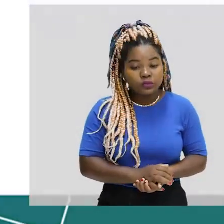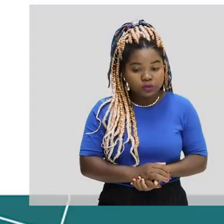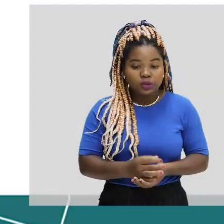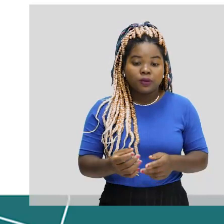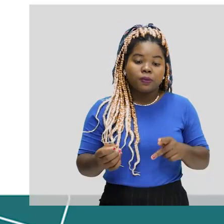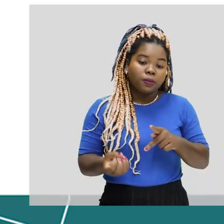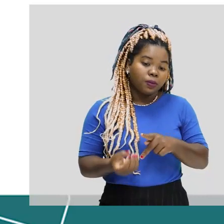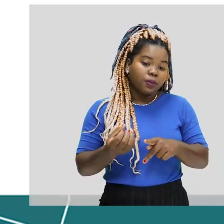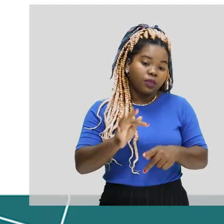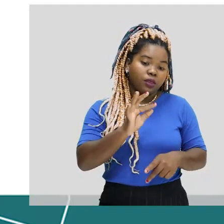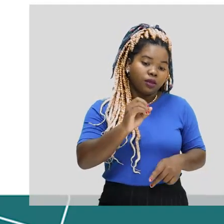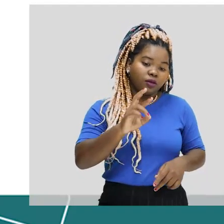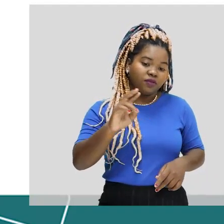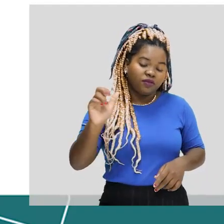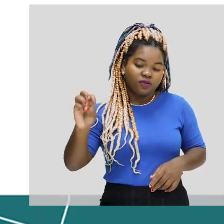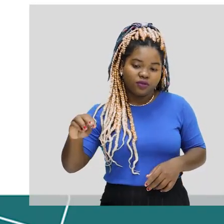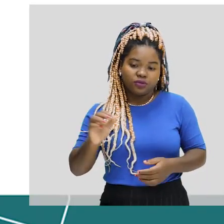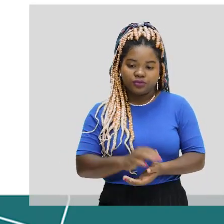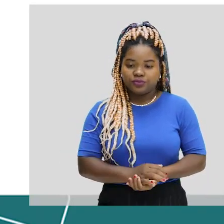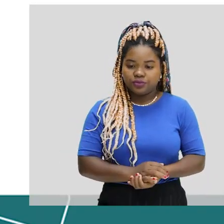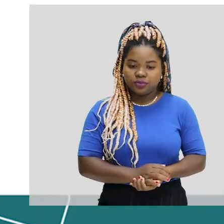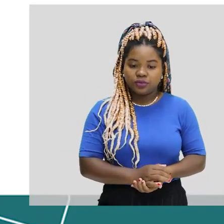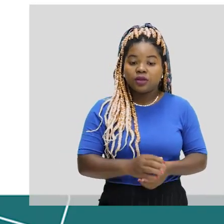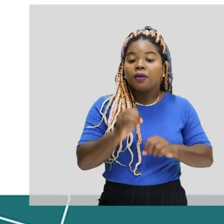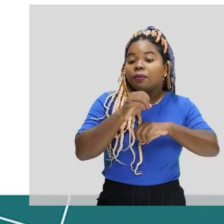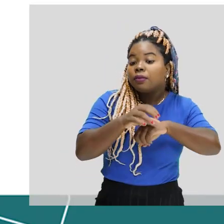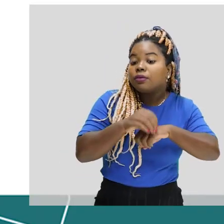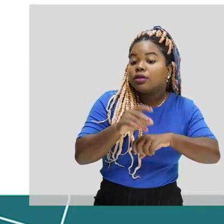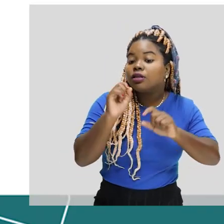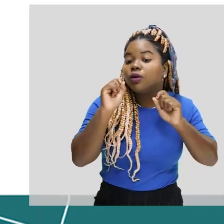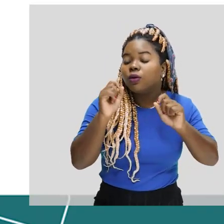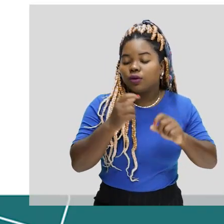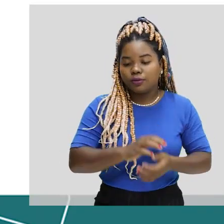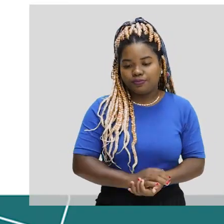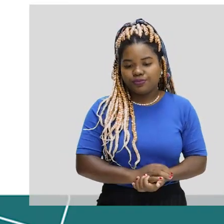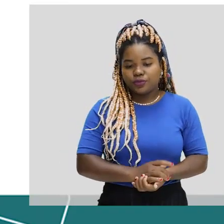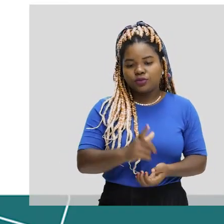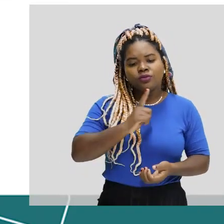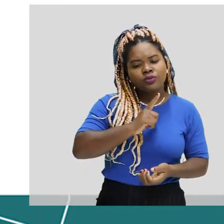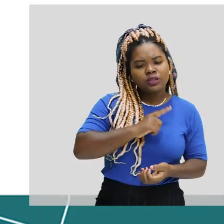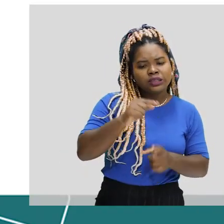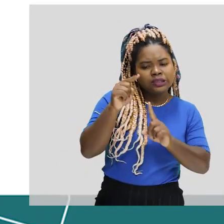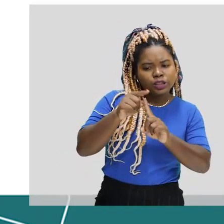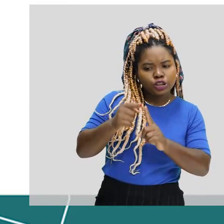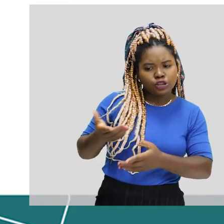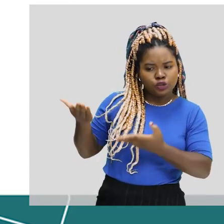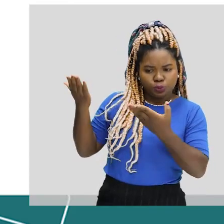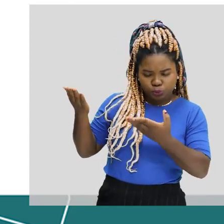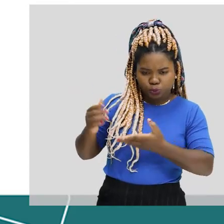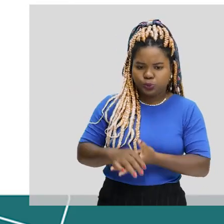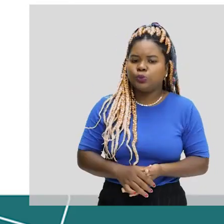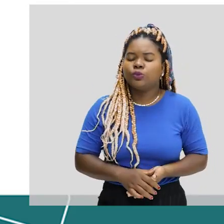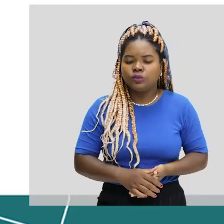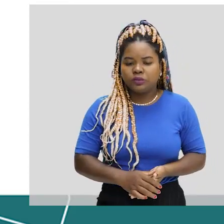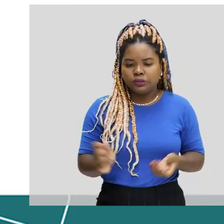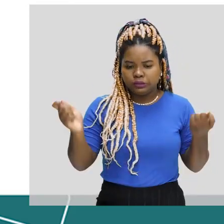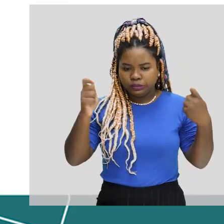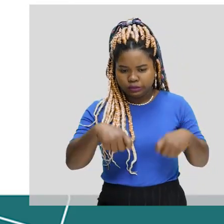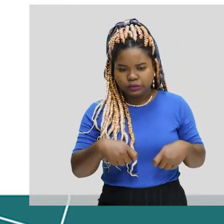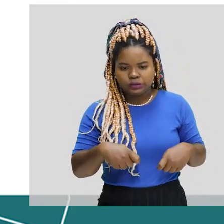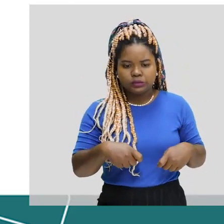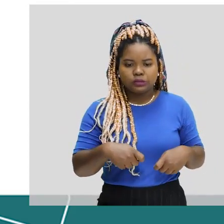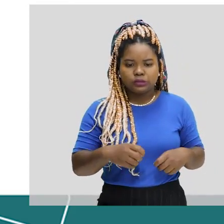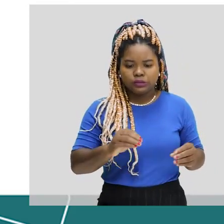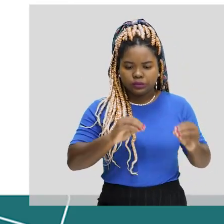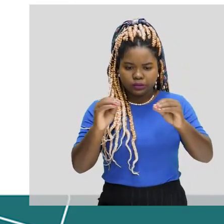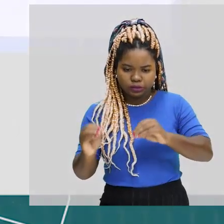diversão o filho, a mãe e o pai. Então, a minha dica é, quando houver esse tipo de situação onde você pode colocar